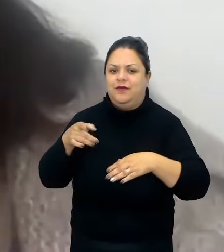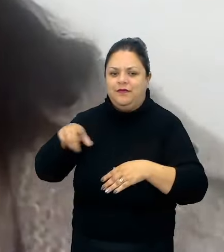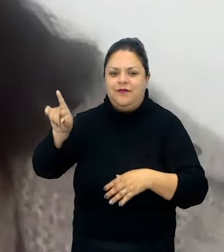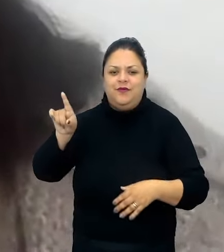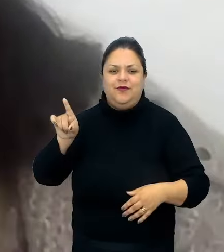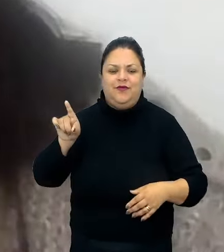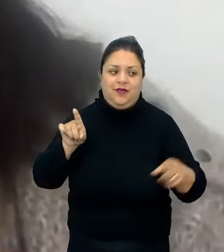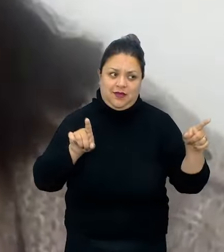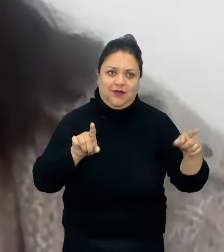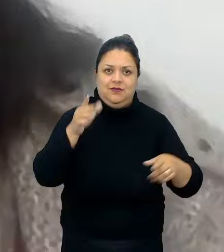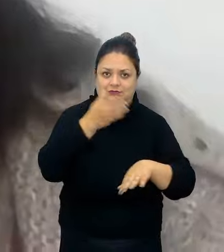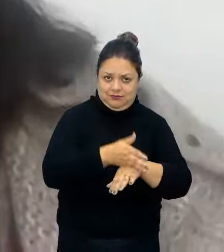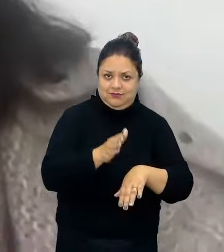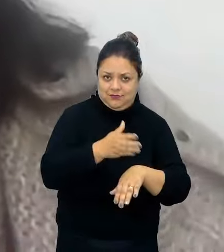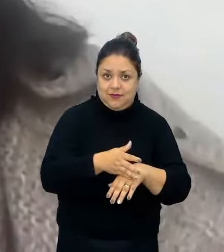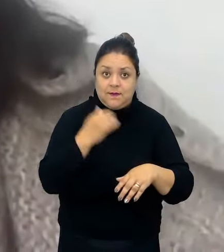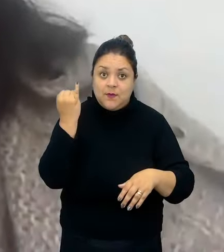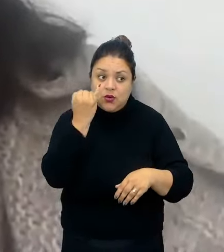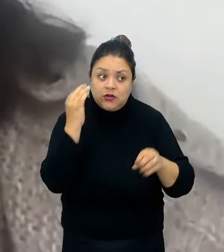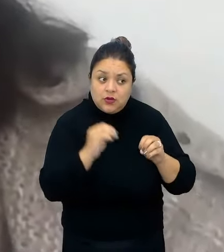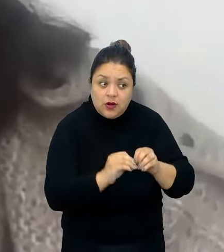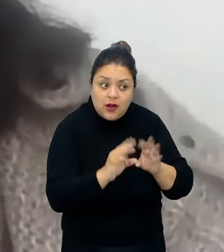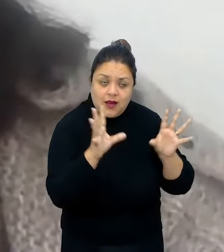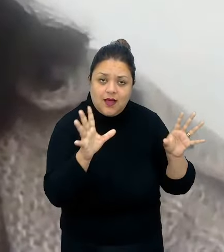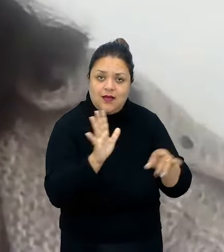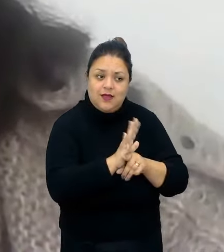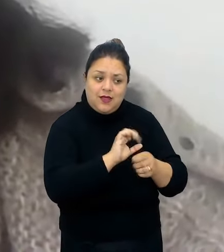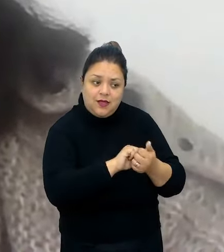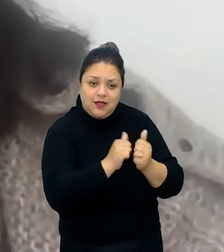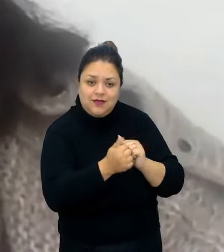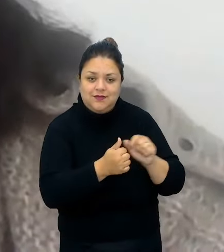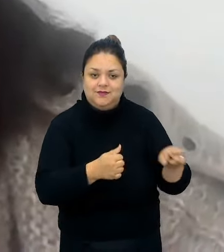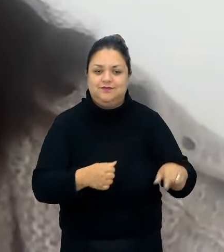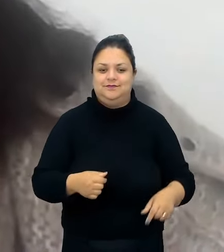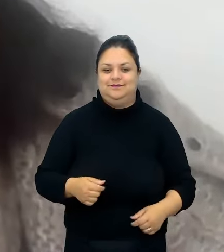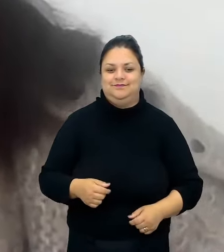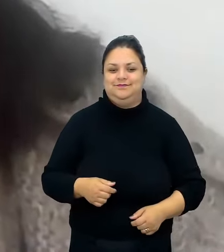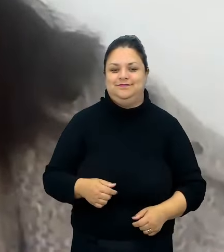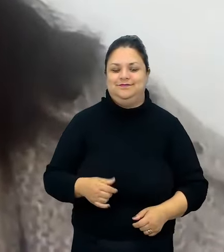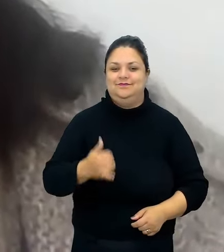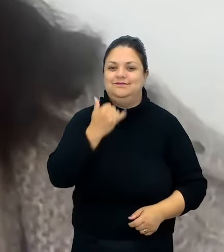a importância disso? Na questão, né, que a